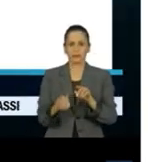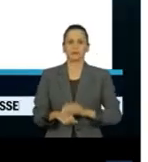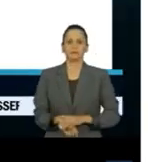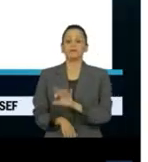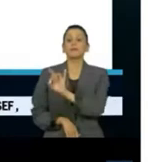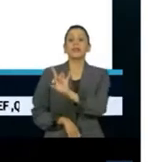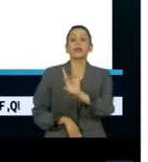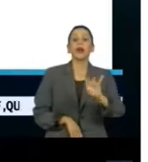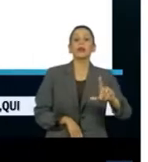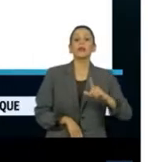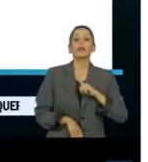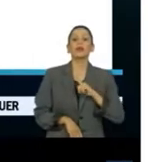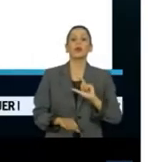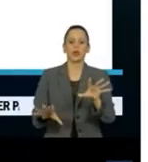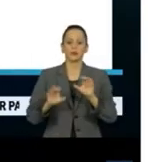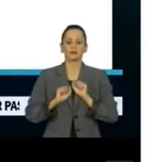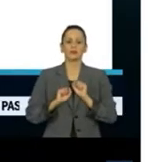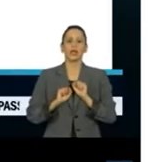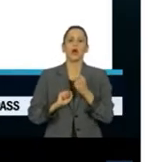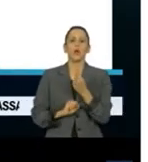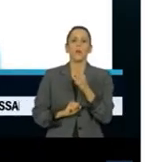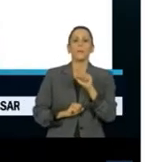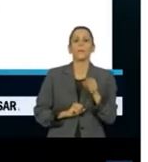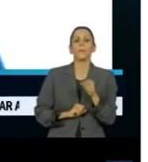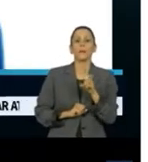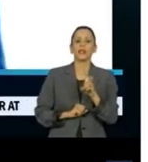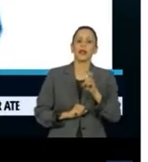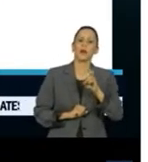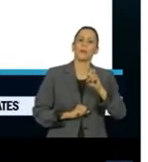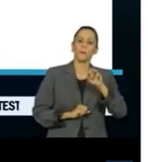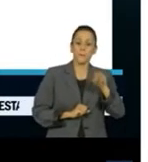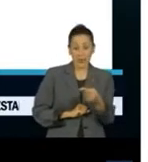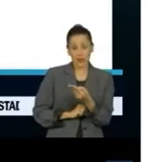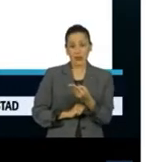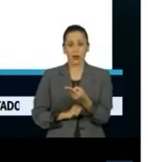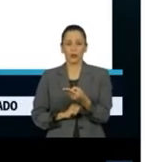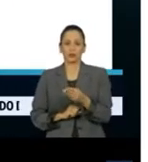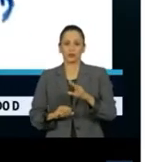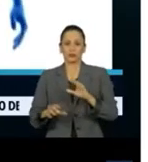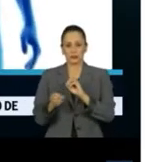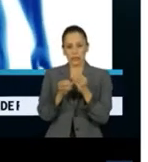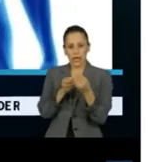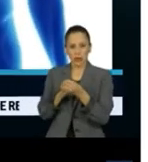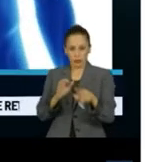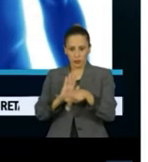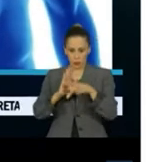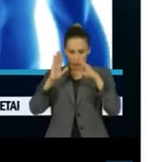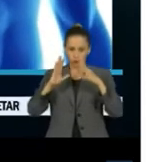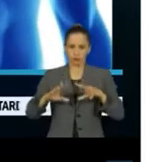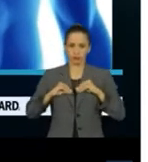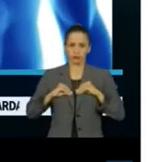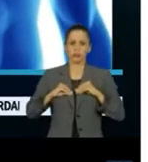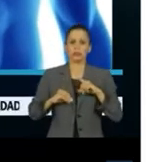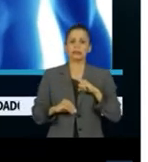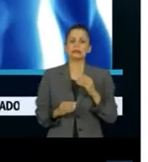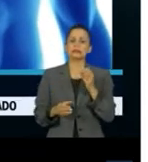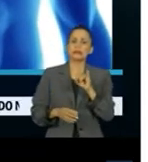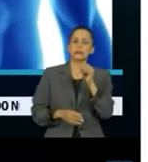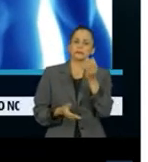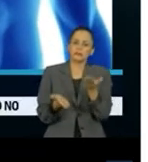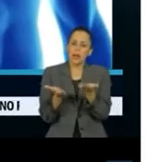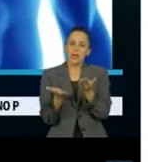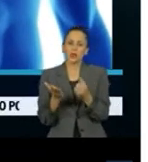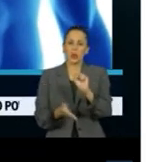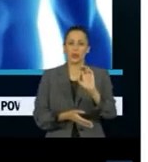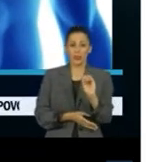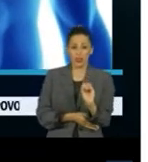recebe 1,5 milhão de células-tronco por quilo. Para um paciente que pesa 80 quilos, por exemplo, seriam 120